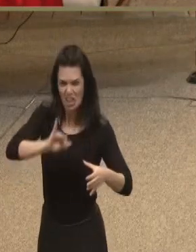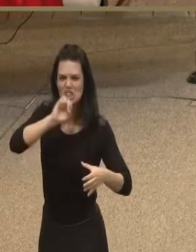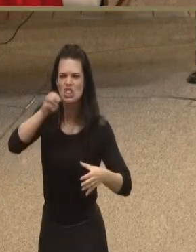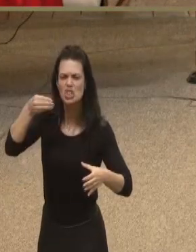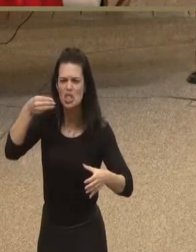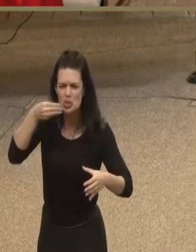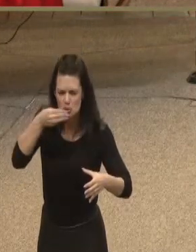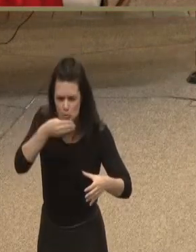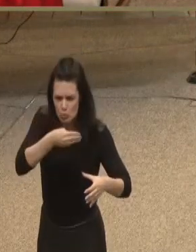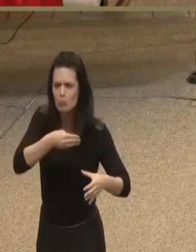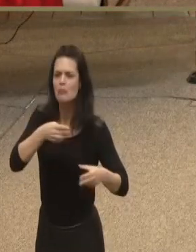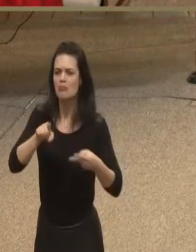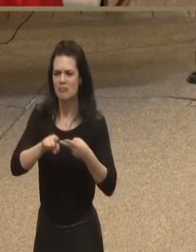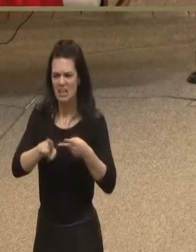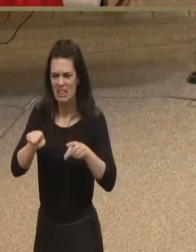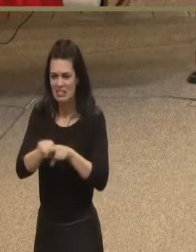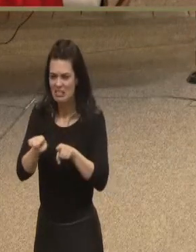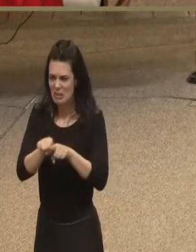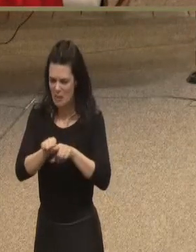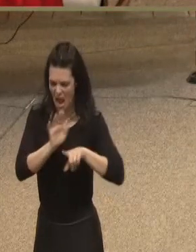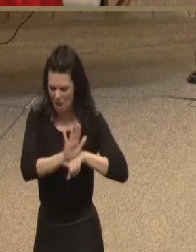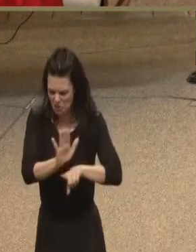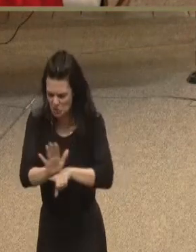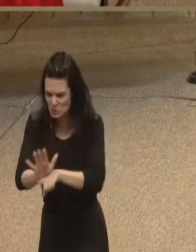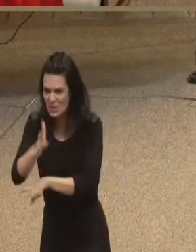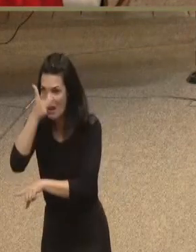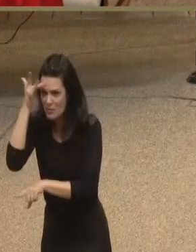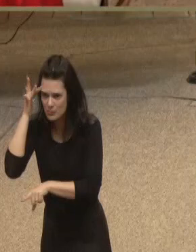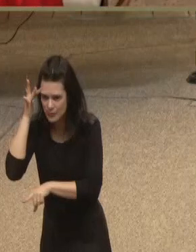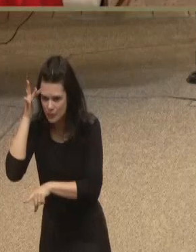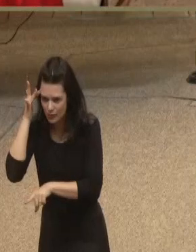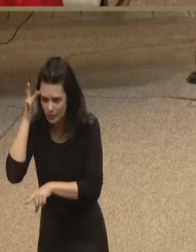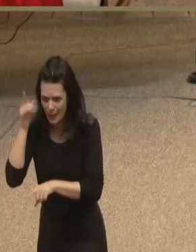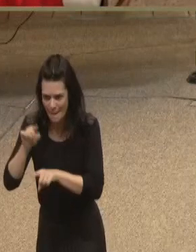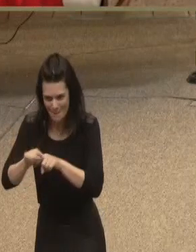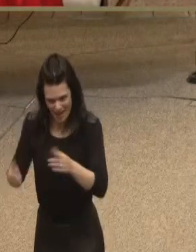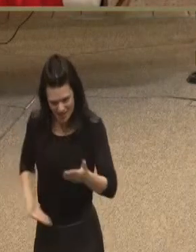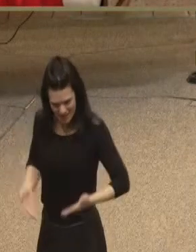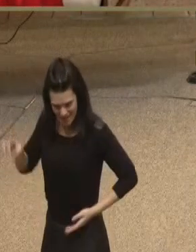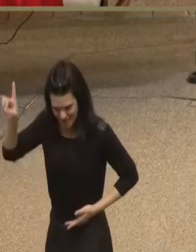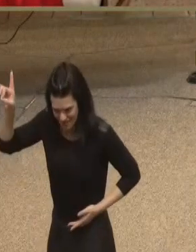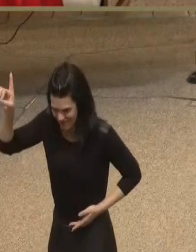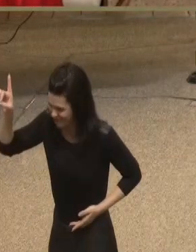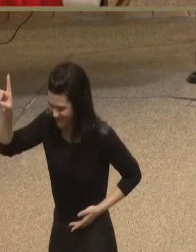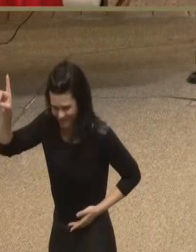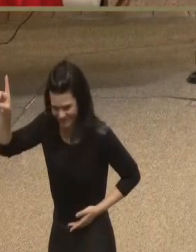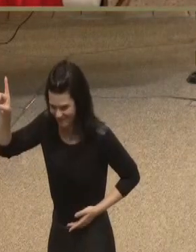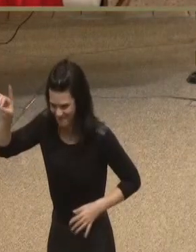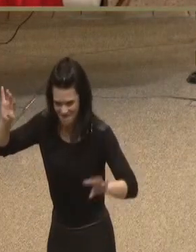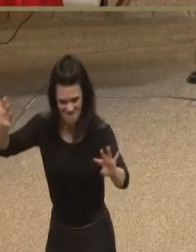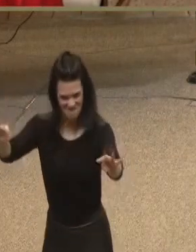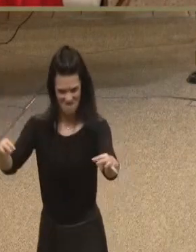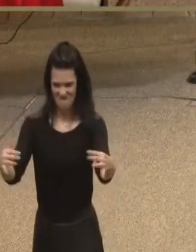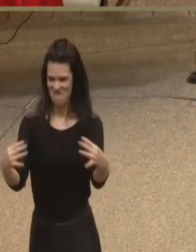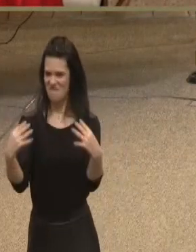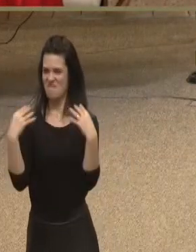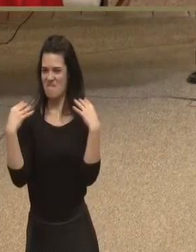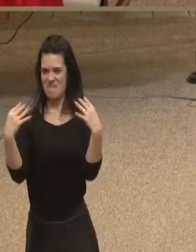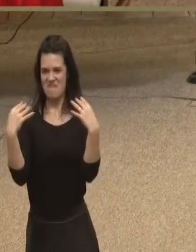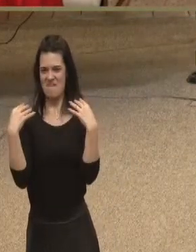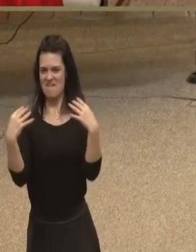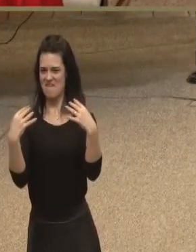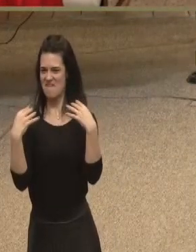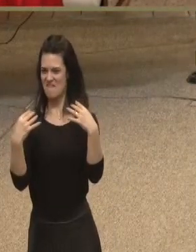esmolas, mas sempre para serem vistos por todos, sempre para que todos pudessem